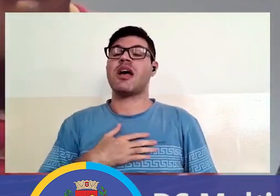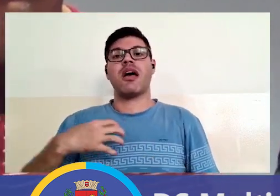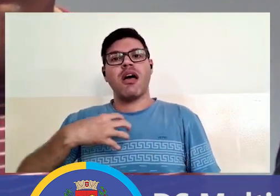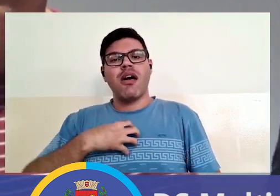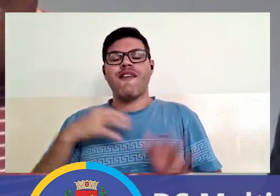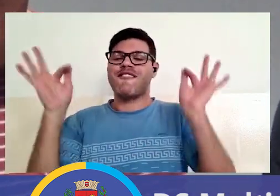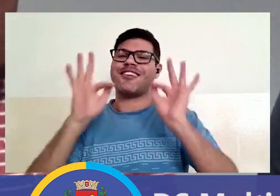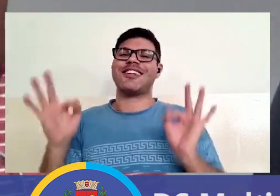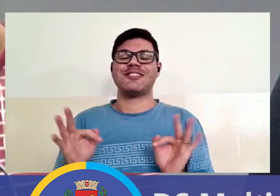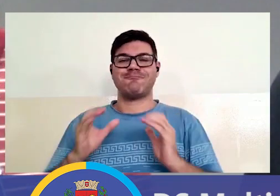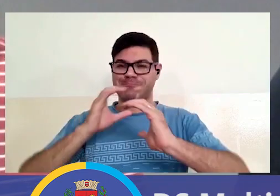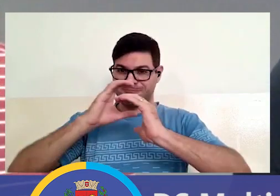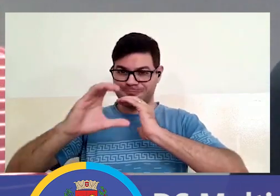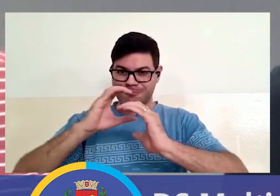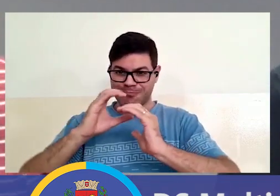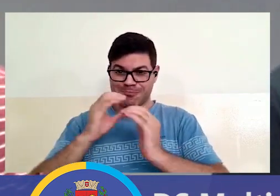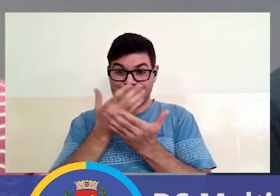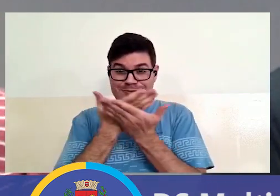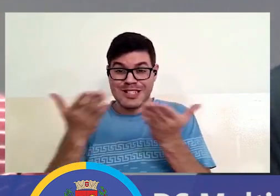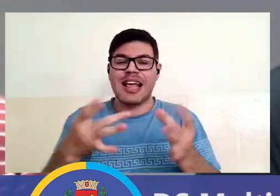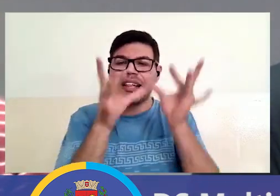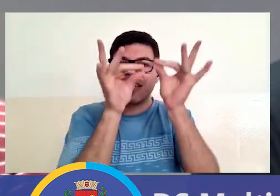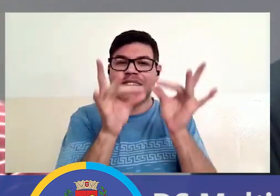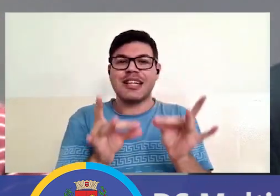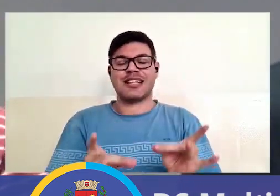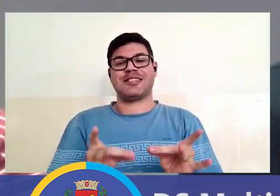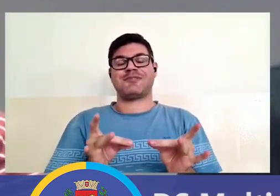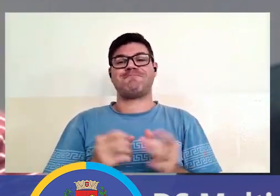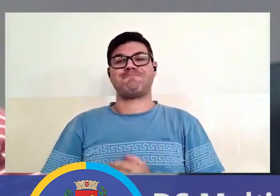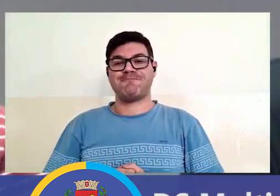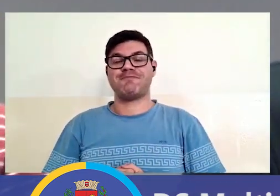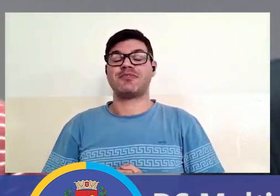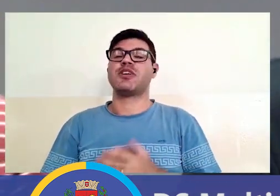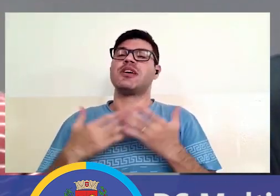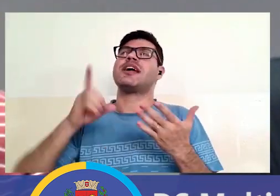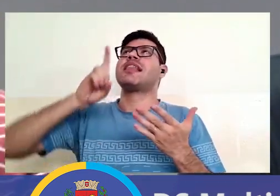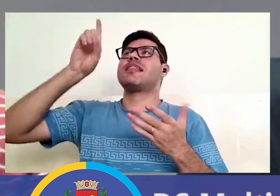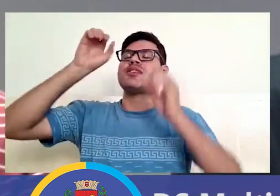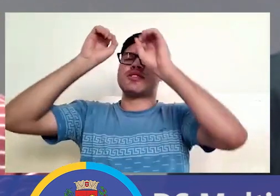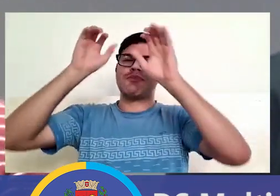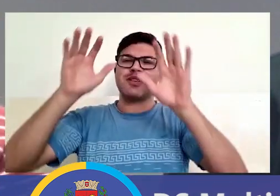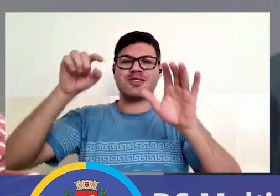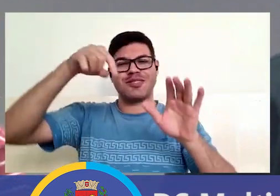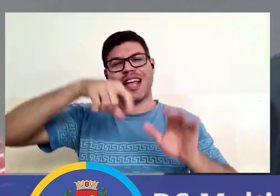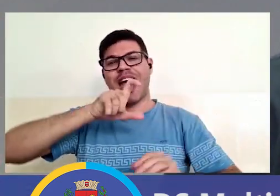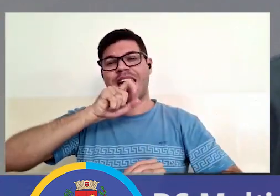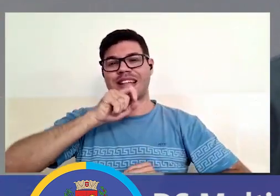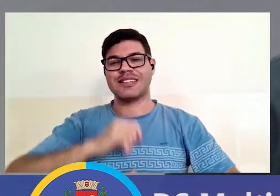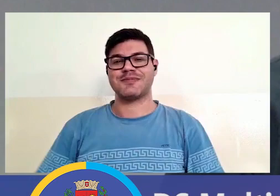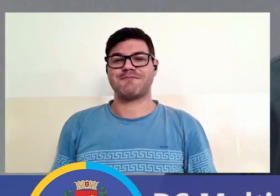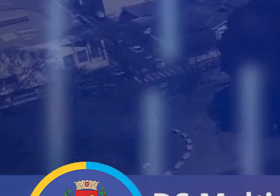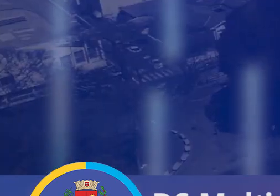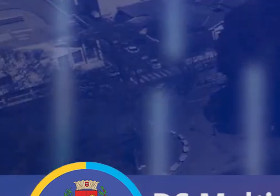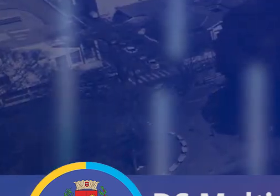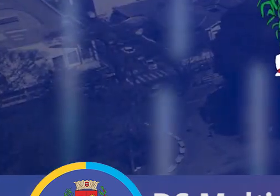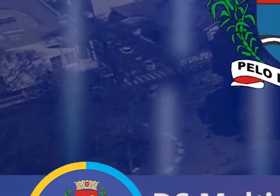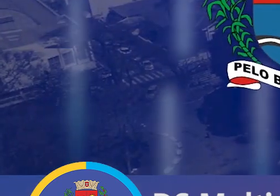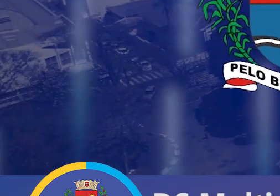de me comunicar com a sociedade e trazer essa boa notícia. Um grande abraço a todos e que Deus abençoe a cidade de Araras.